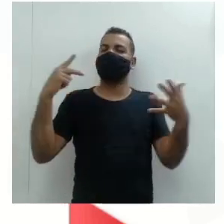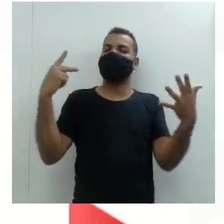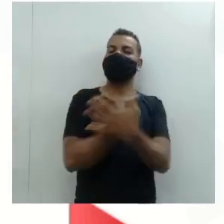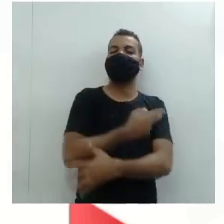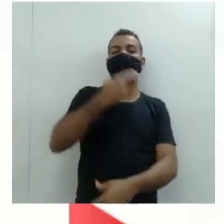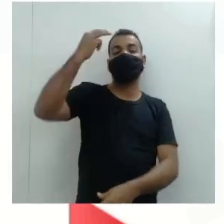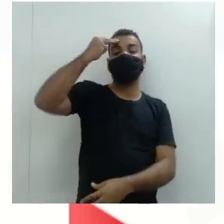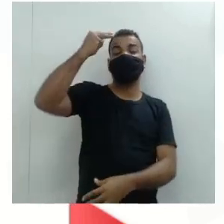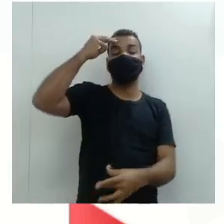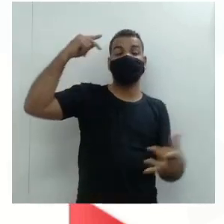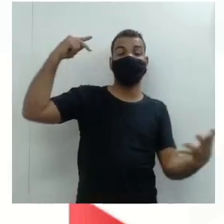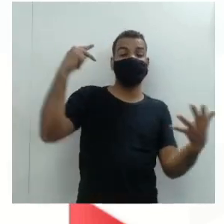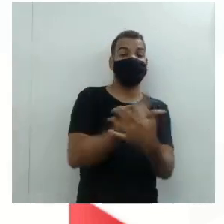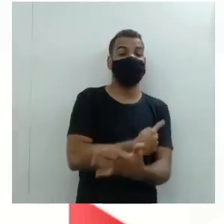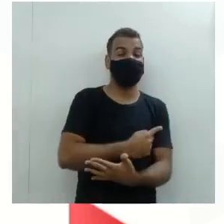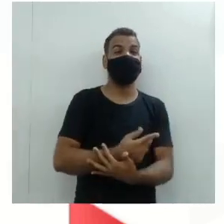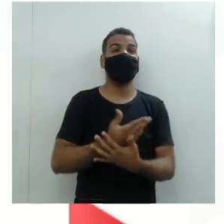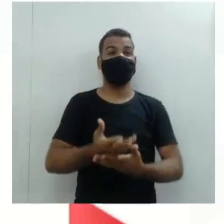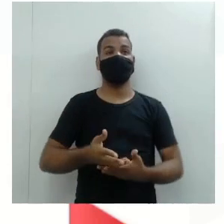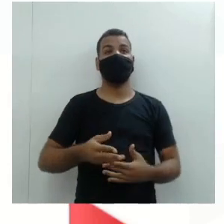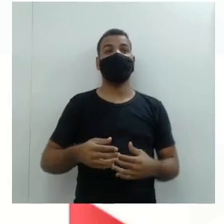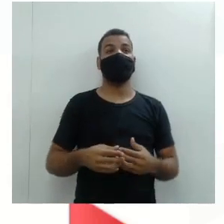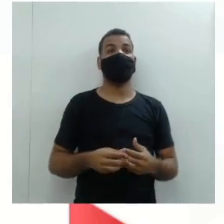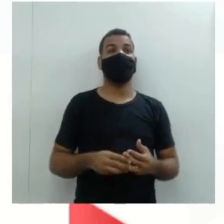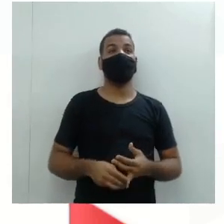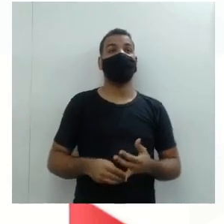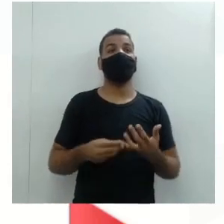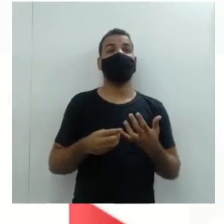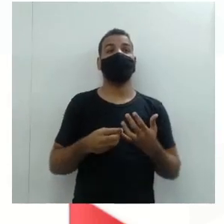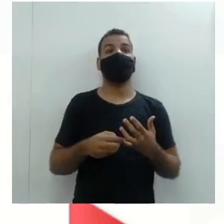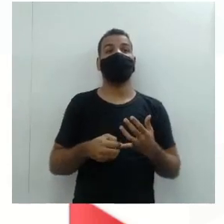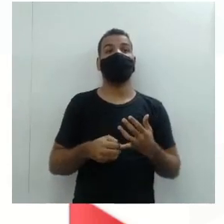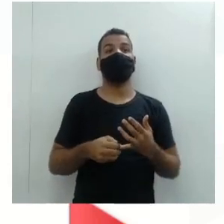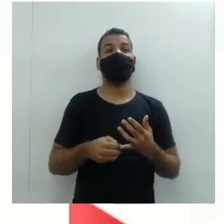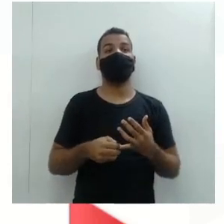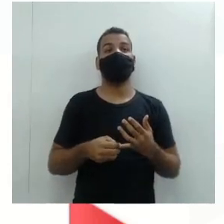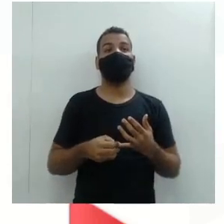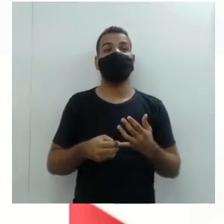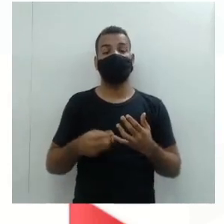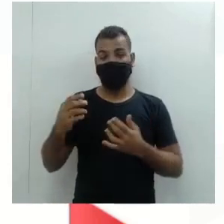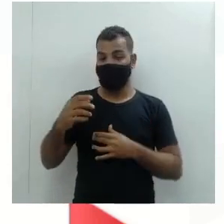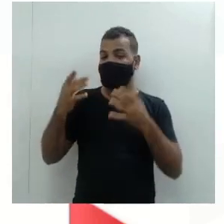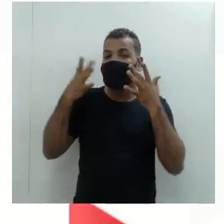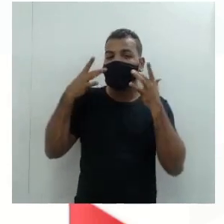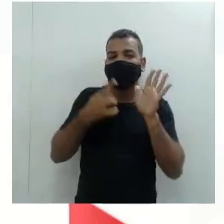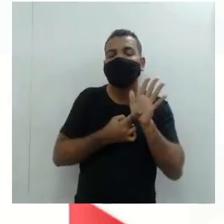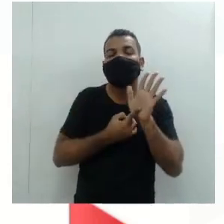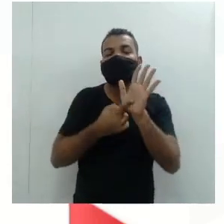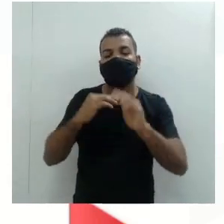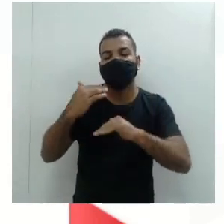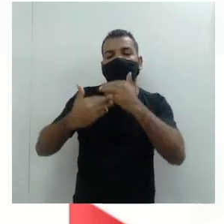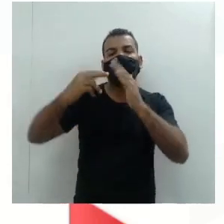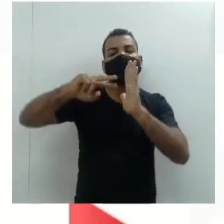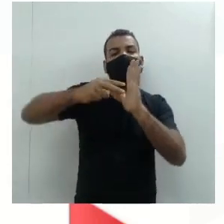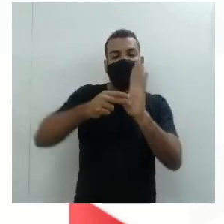da memória não voluntária e incontrastável. A sua peça desenvolve-se em dois planos, o da